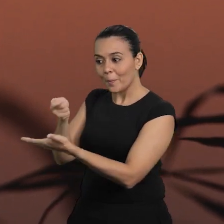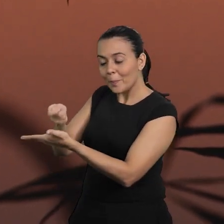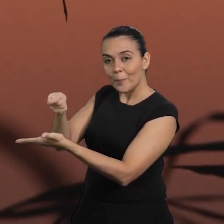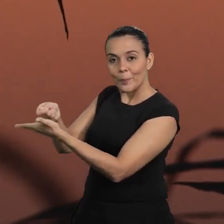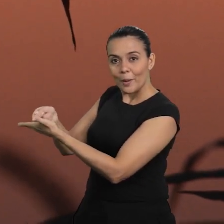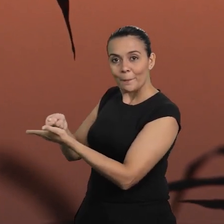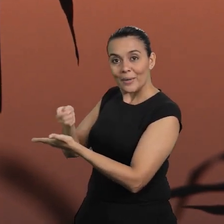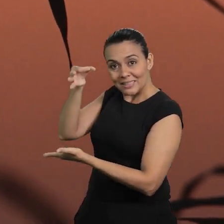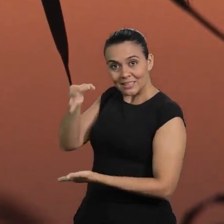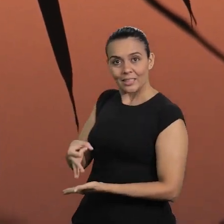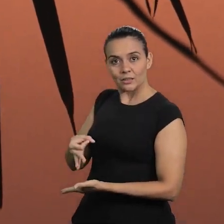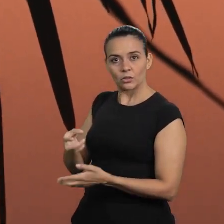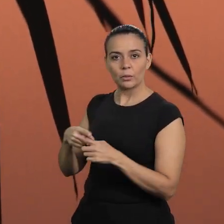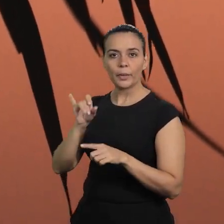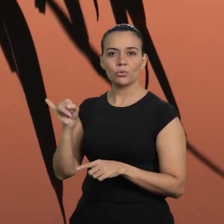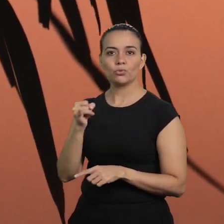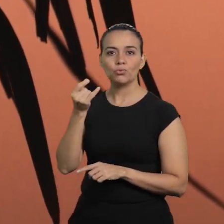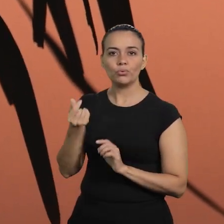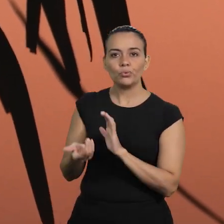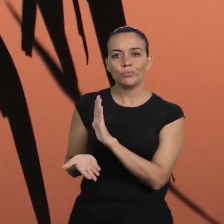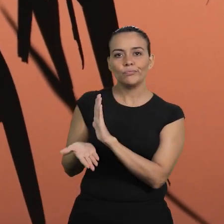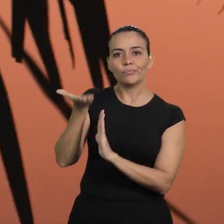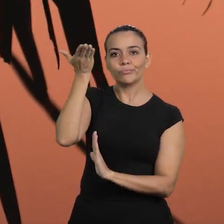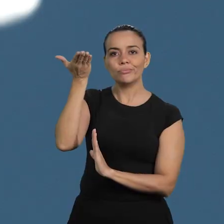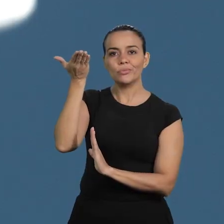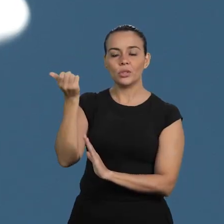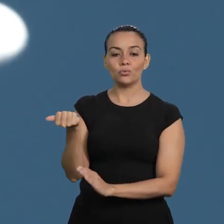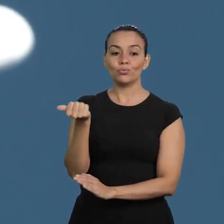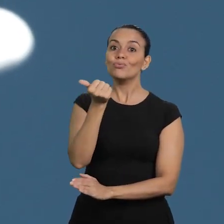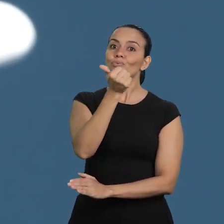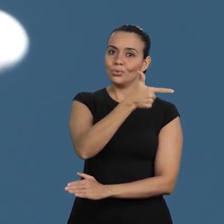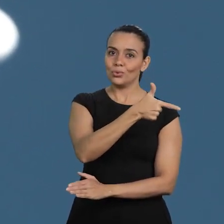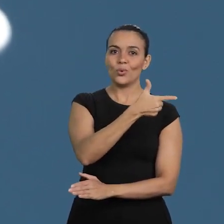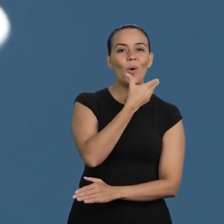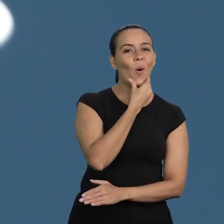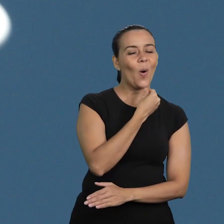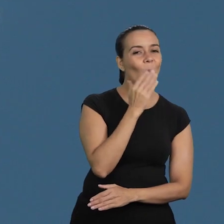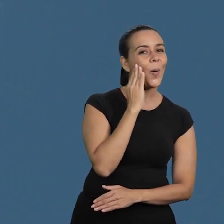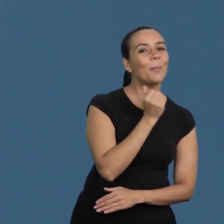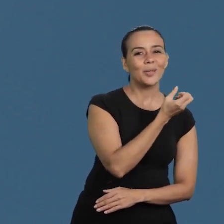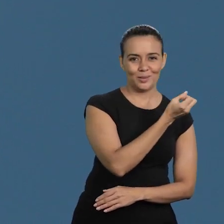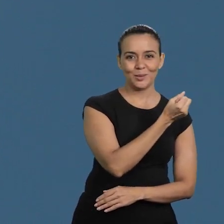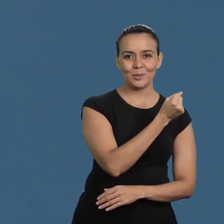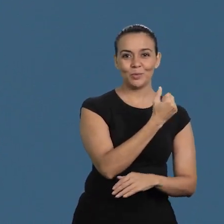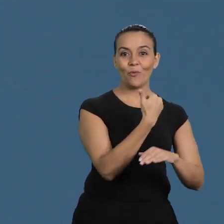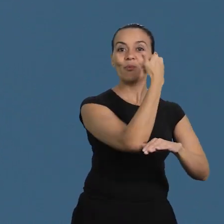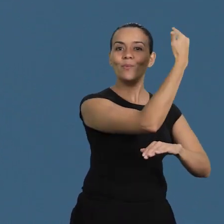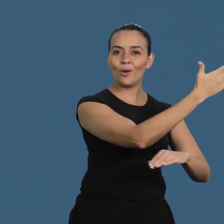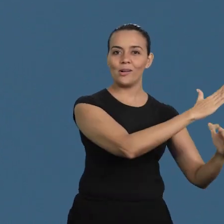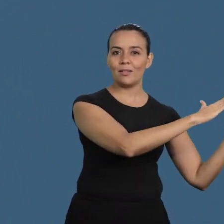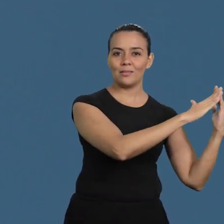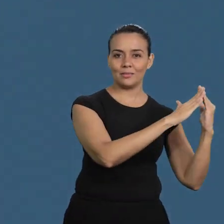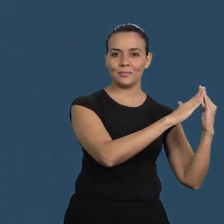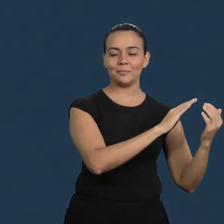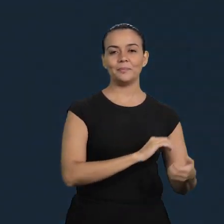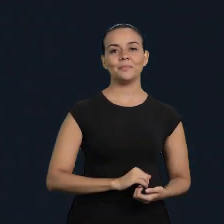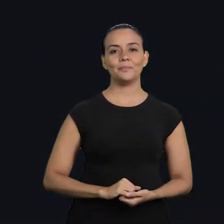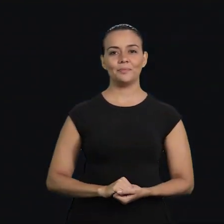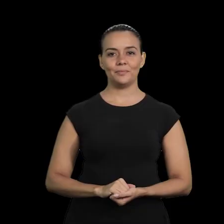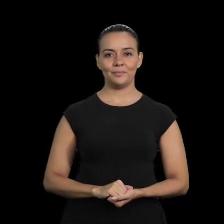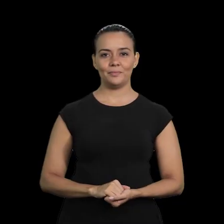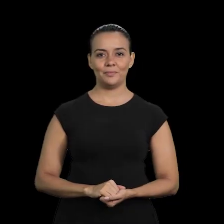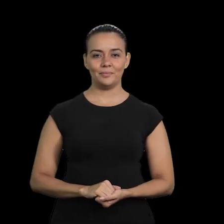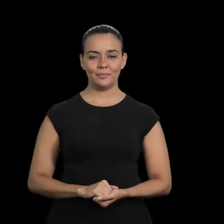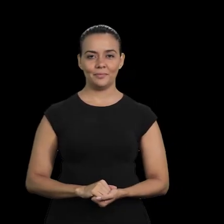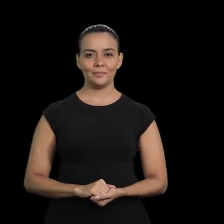elas acabam pagando taxa de juros até mais alta do que homens brancos empreendendo fora da periferia.